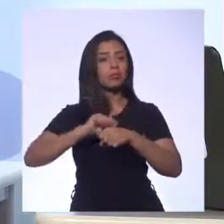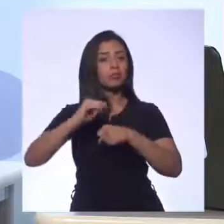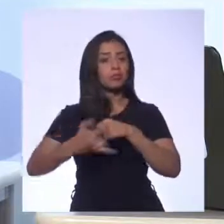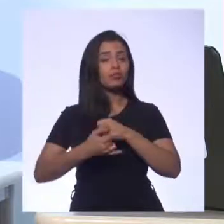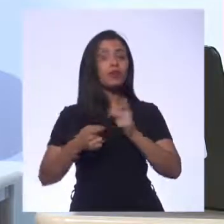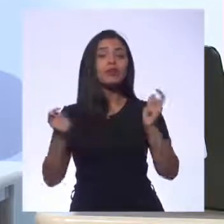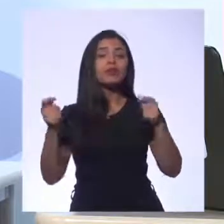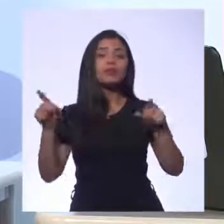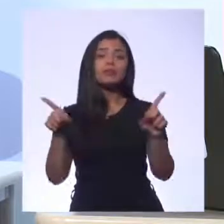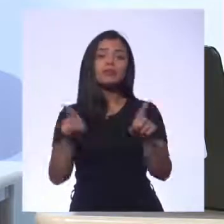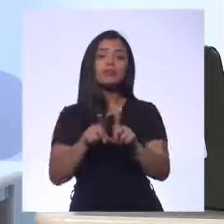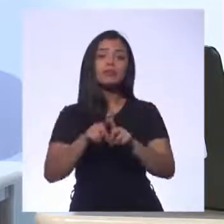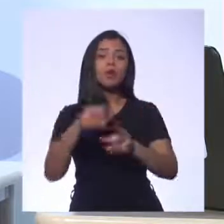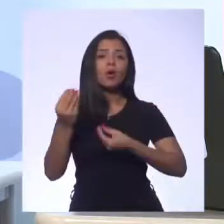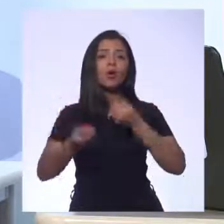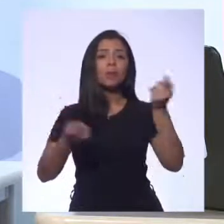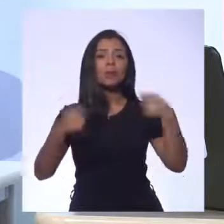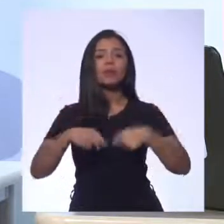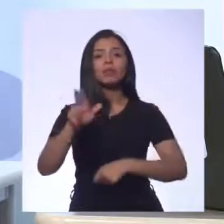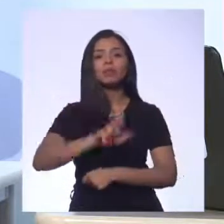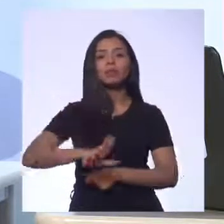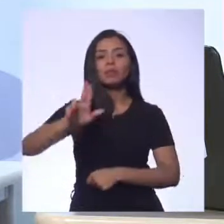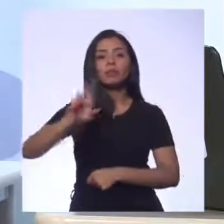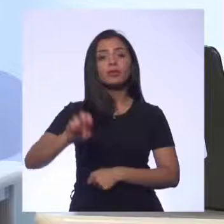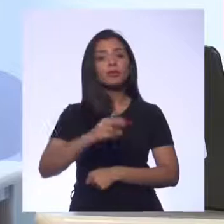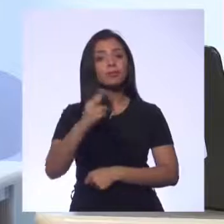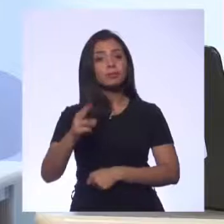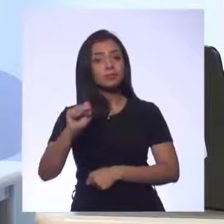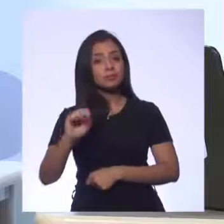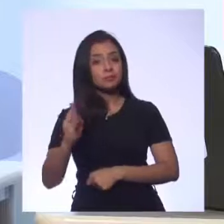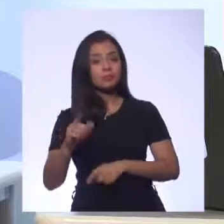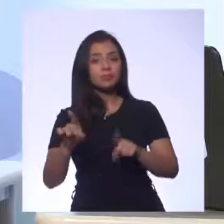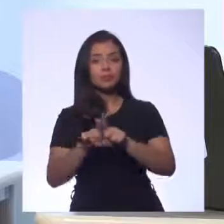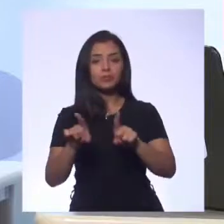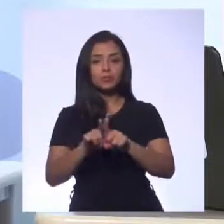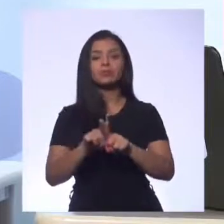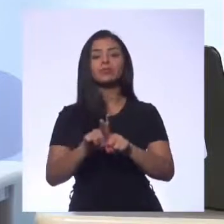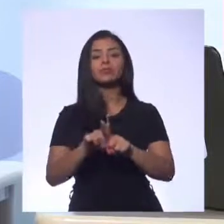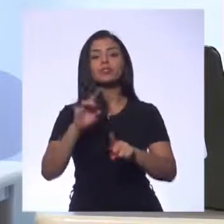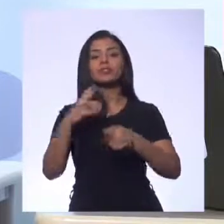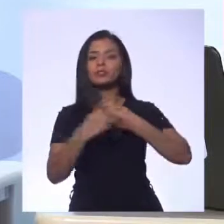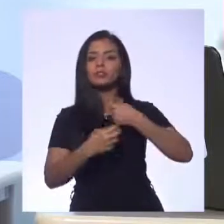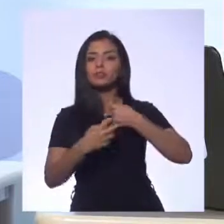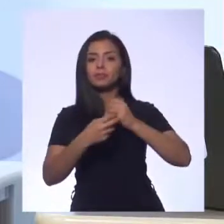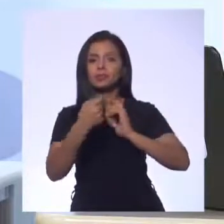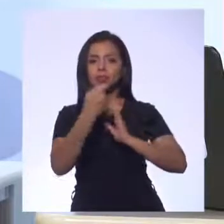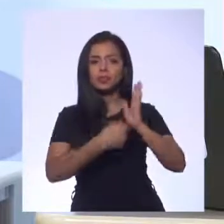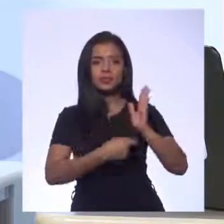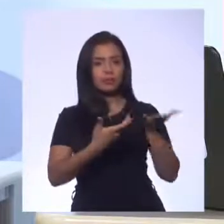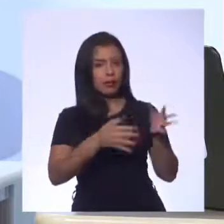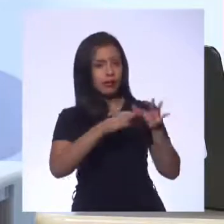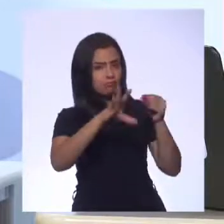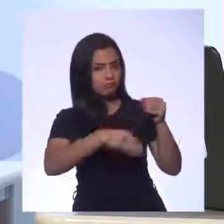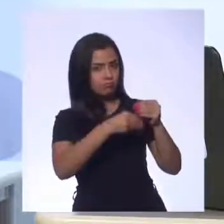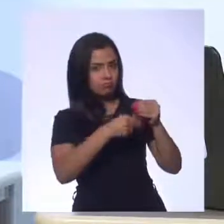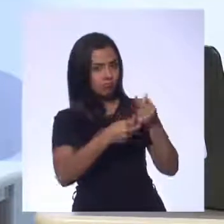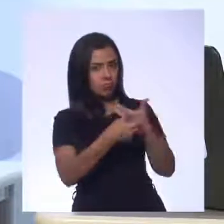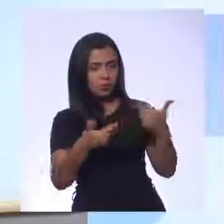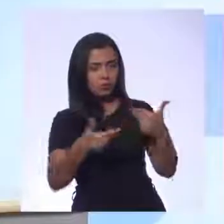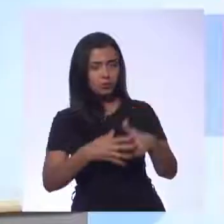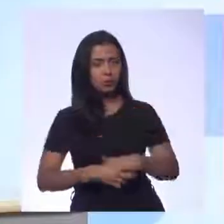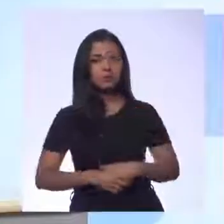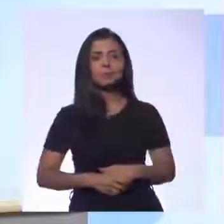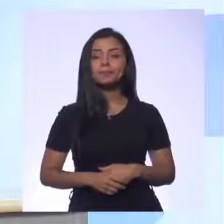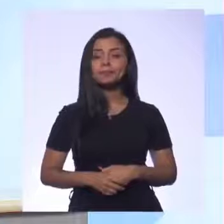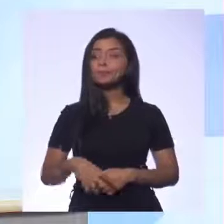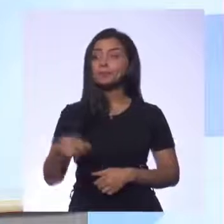utilizar somente substantivos ou somente verbos em um texto. Então, mais alguma coisa para comentar, Elaine?